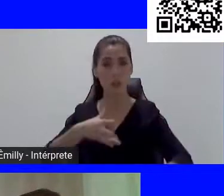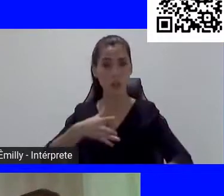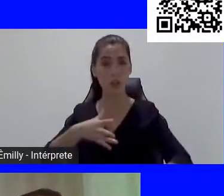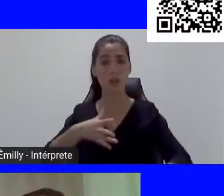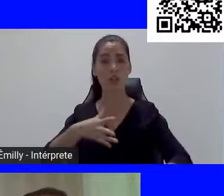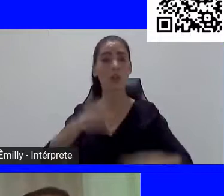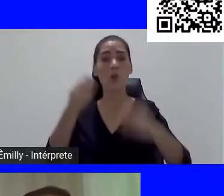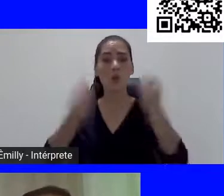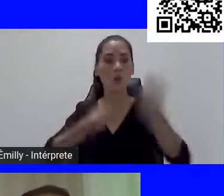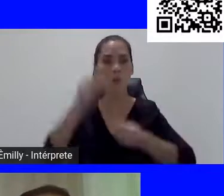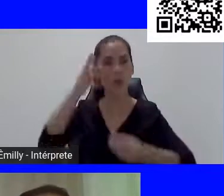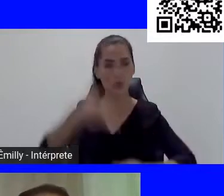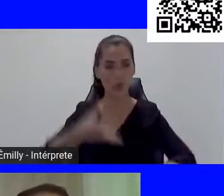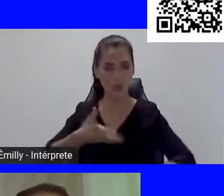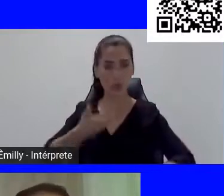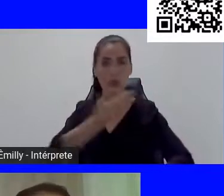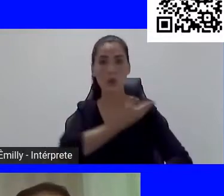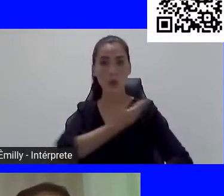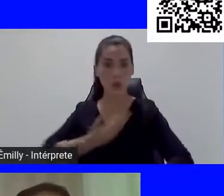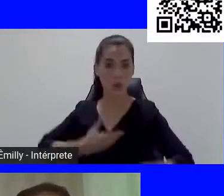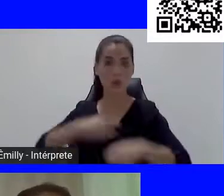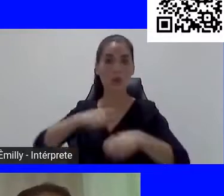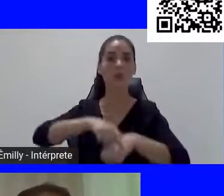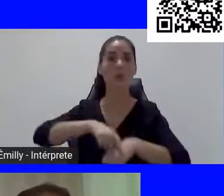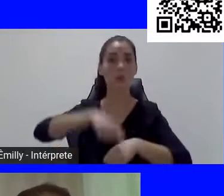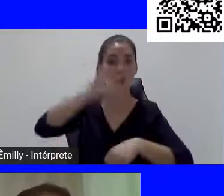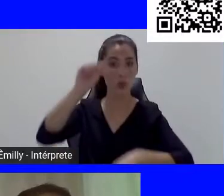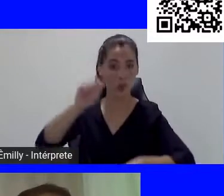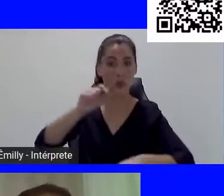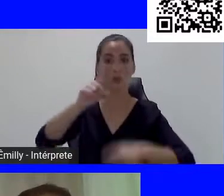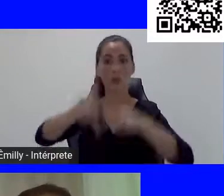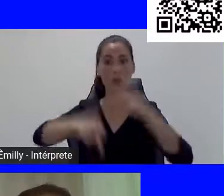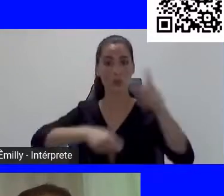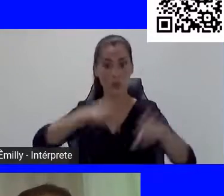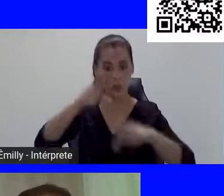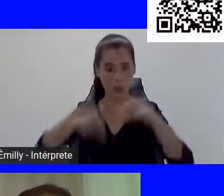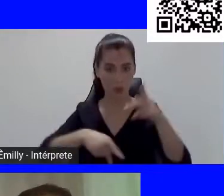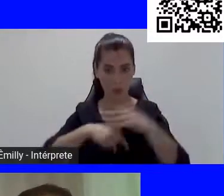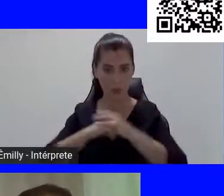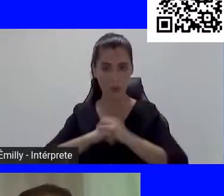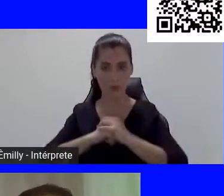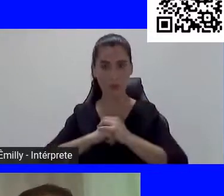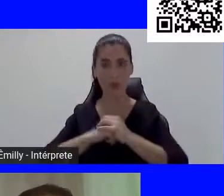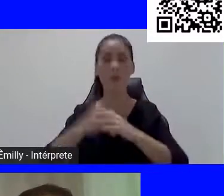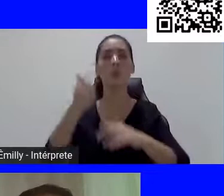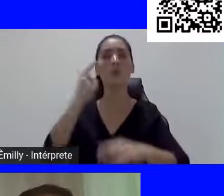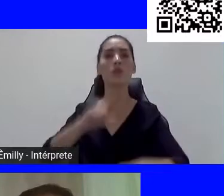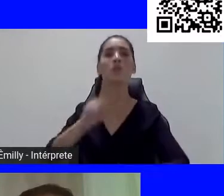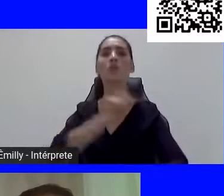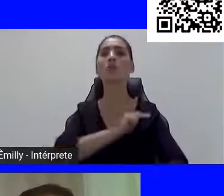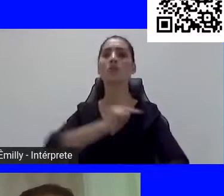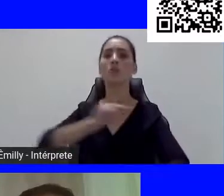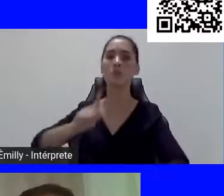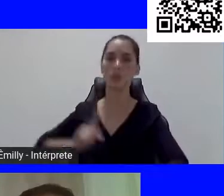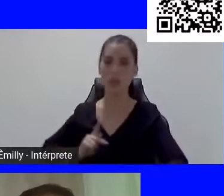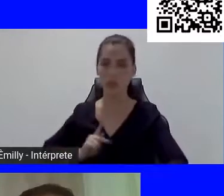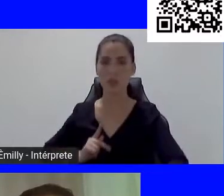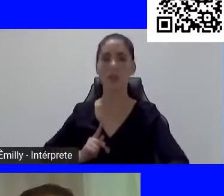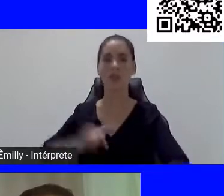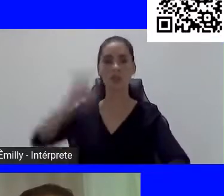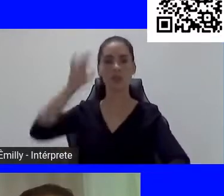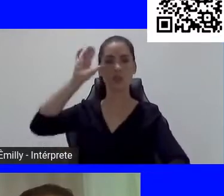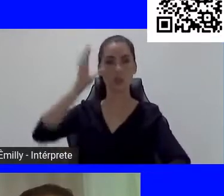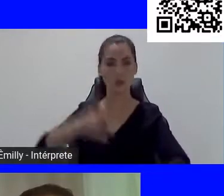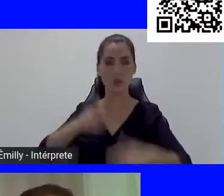a legitimidade, com a força que tem um presidente da República num primeiro ano, fazendo defesa de casa. Então, quando ele vem com apoio popular